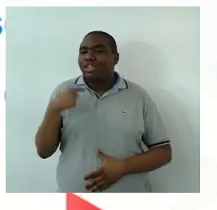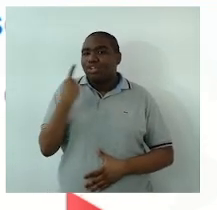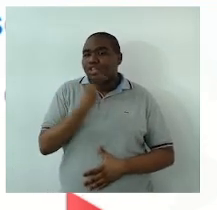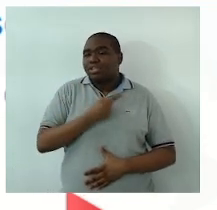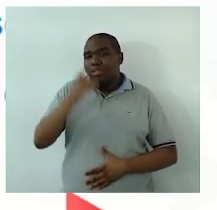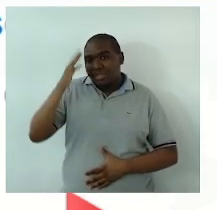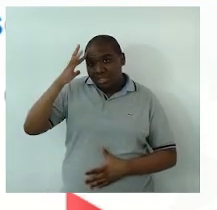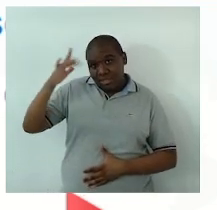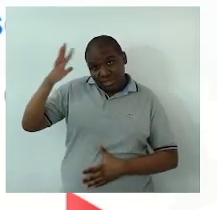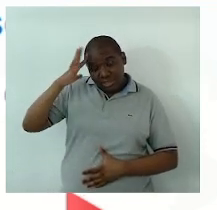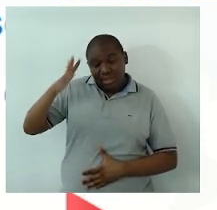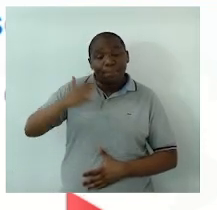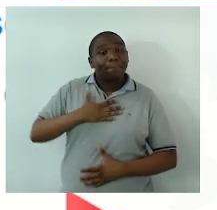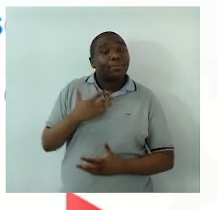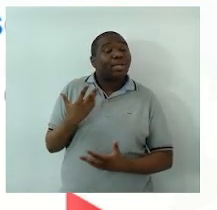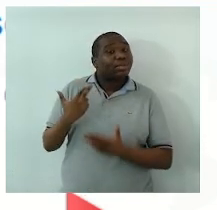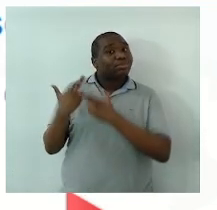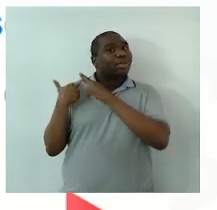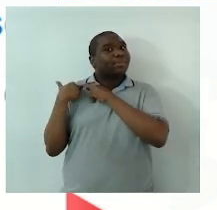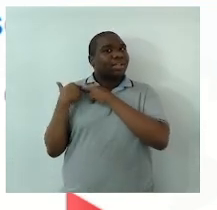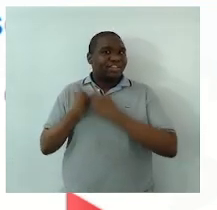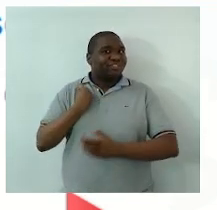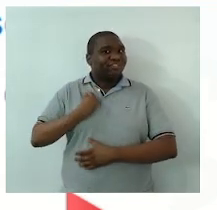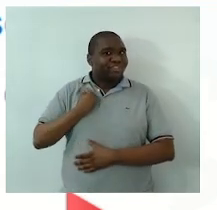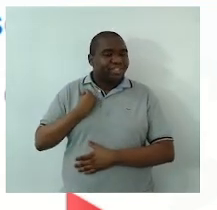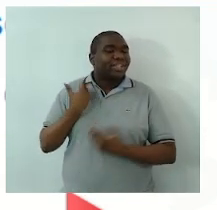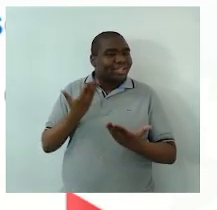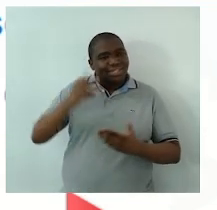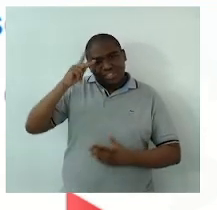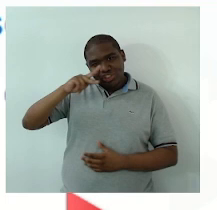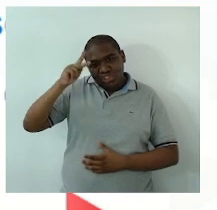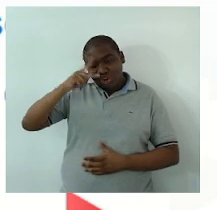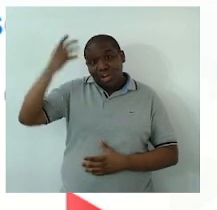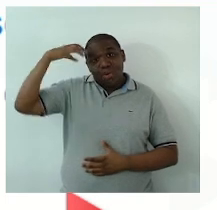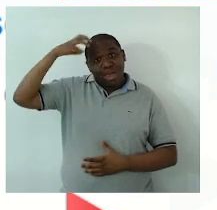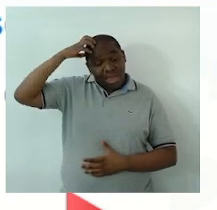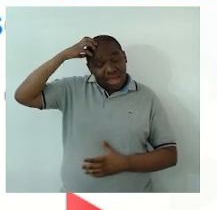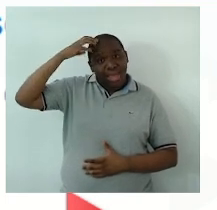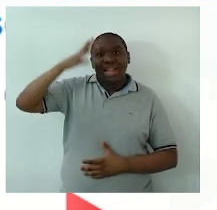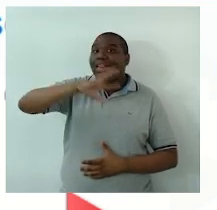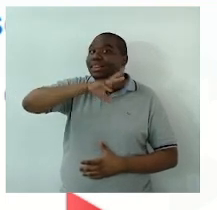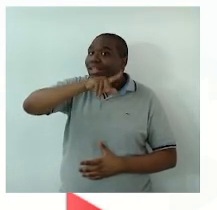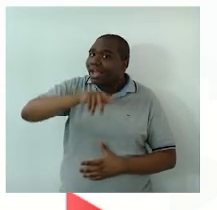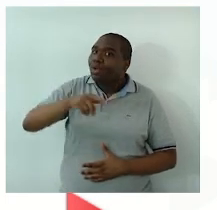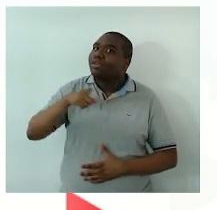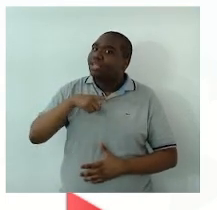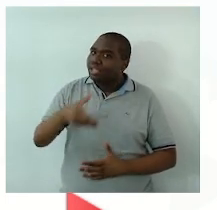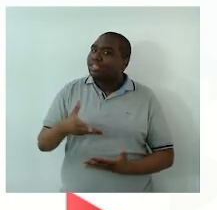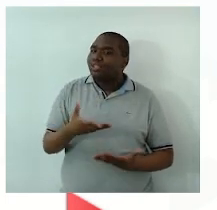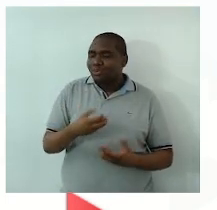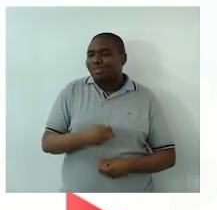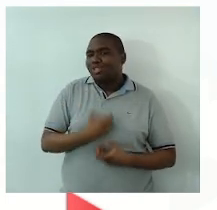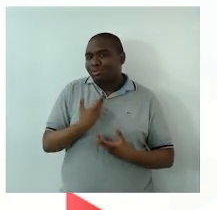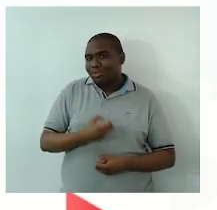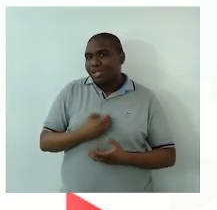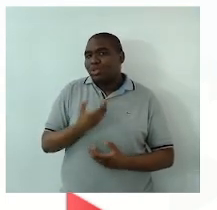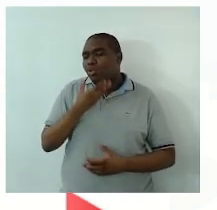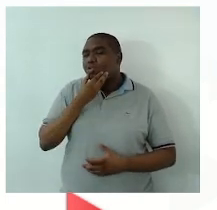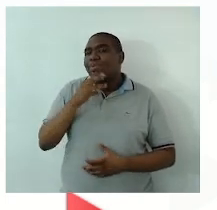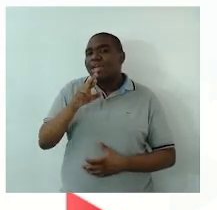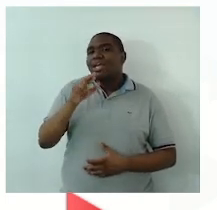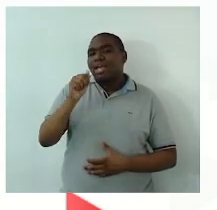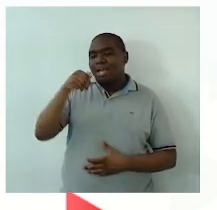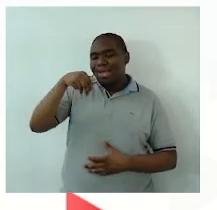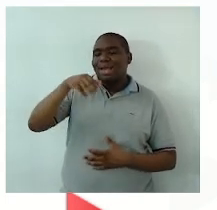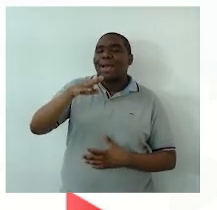e ao cumprimento do seu destino, né? Então assim, essa é a história do Rei Leão, que é inspirado em Hamlet, né?